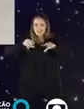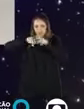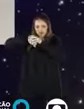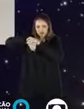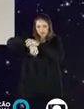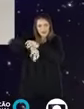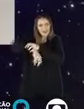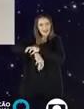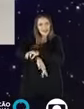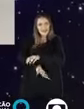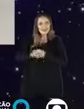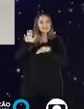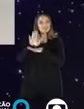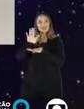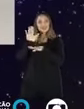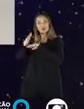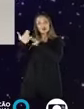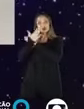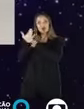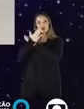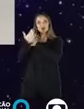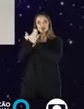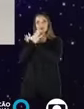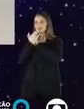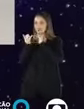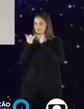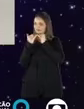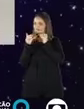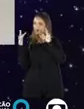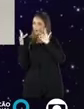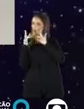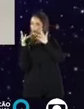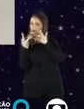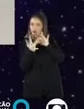Então, isso me ajuda muito a ficar plugado de alguma forma.